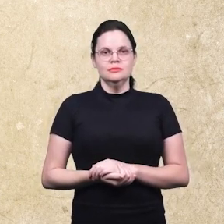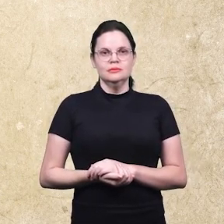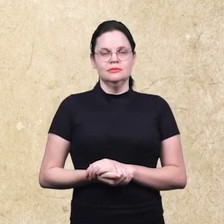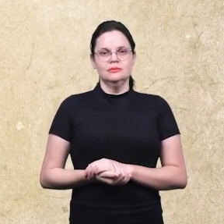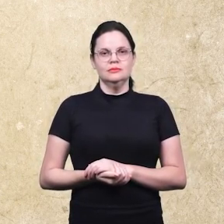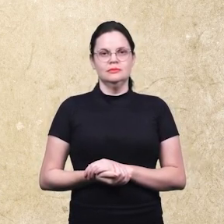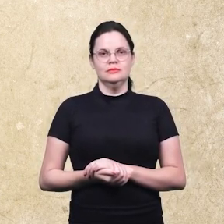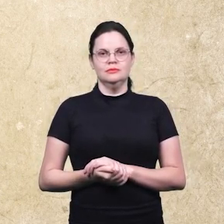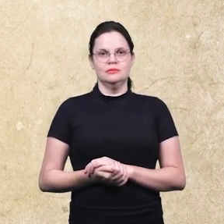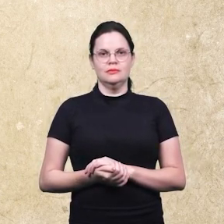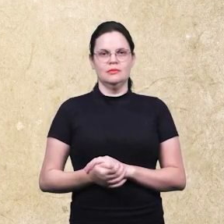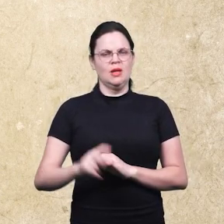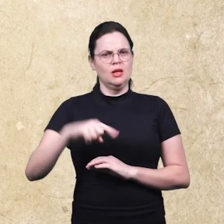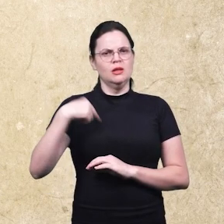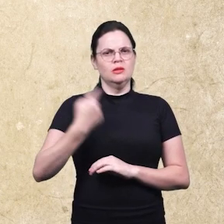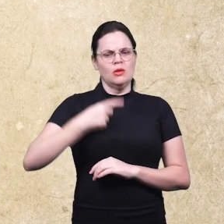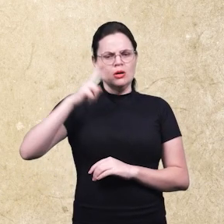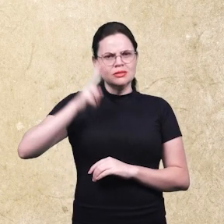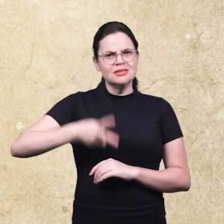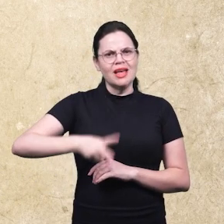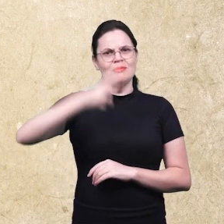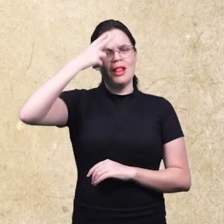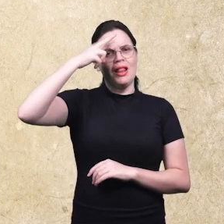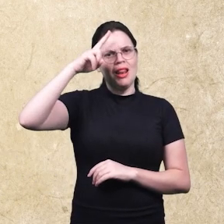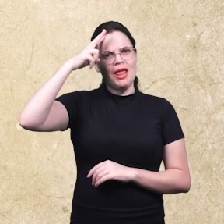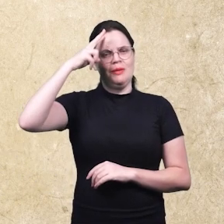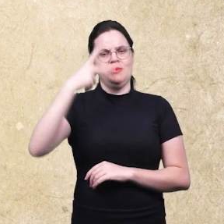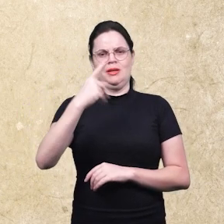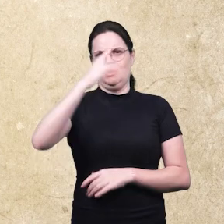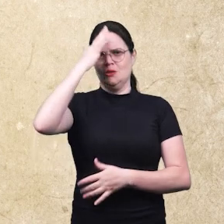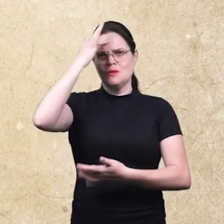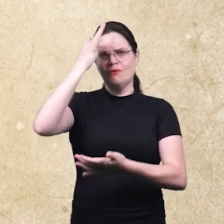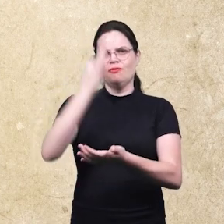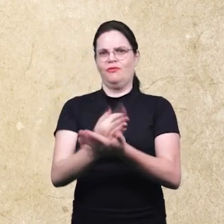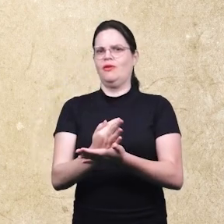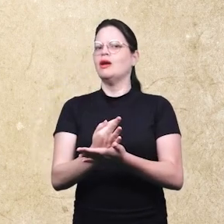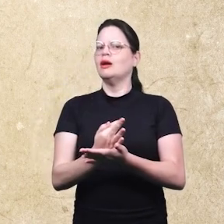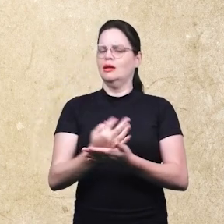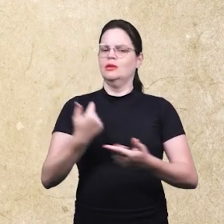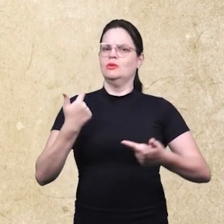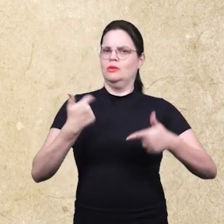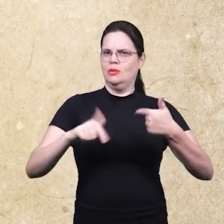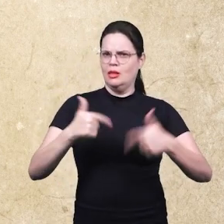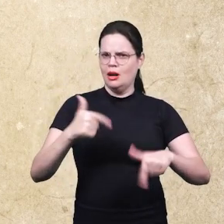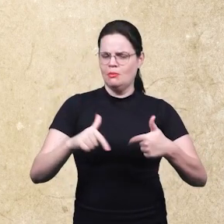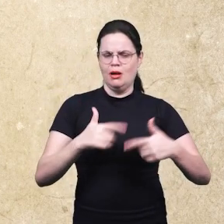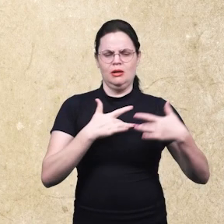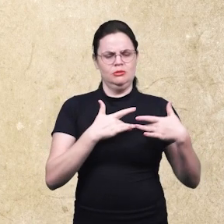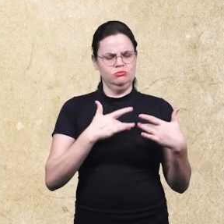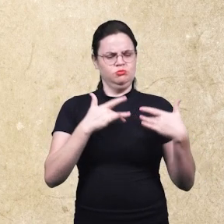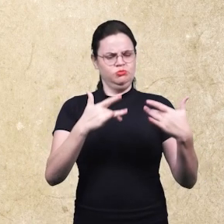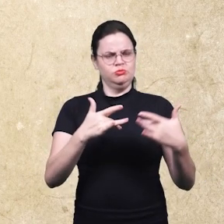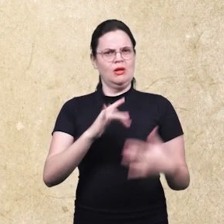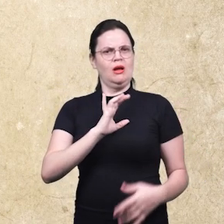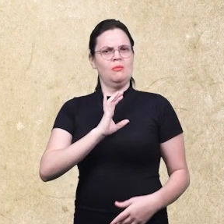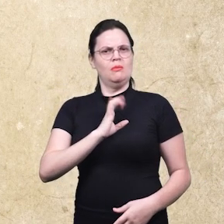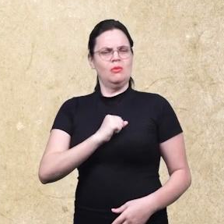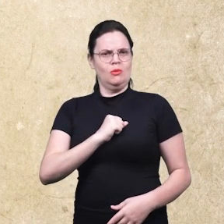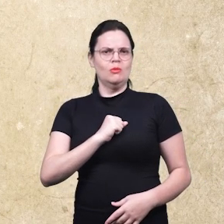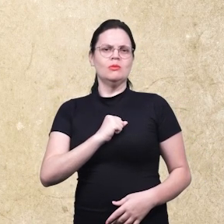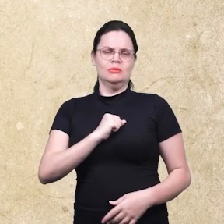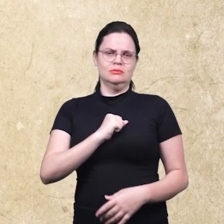lembrando-nos sem cessar da obra da vossa fé, do trabalho, da caridade aqui é o amor,